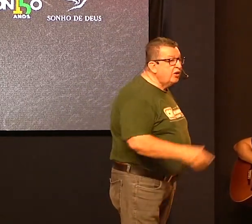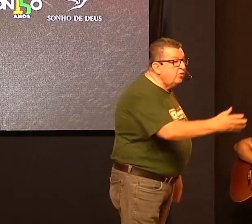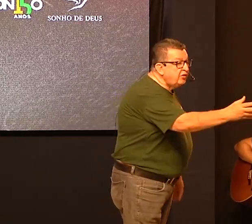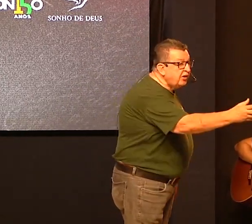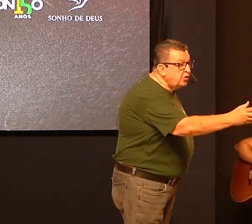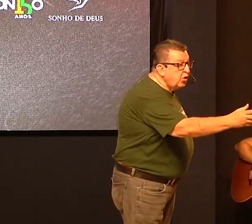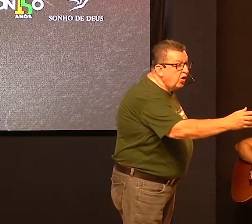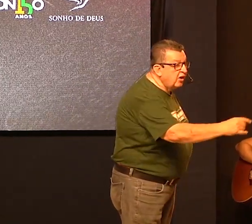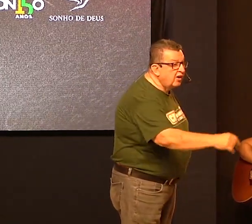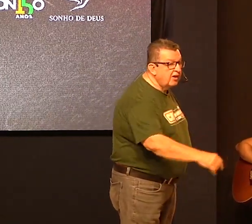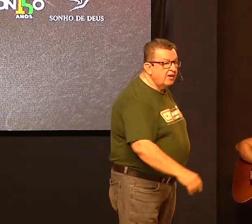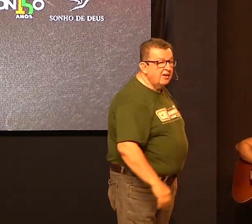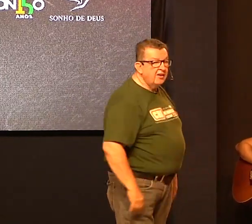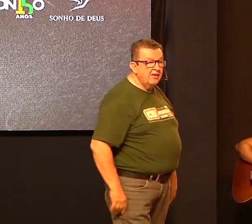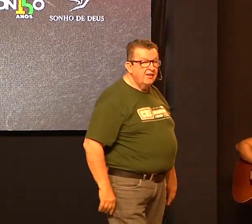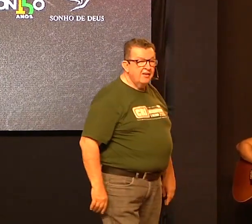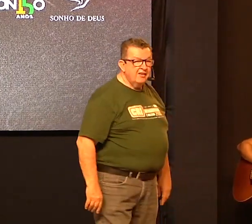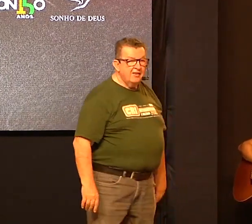No que você ajudou?